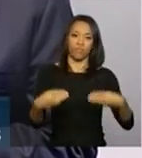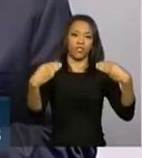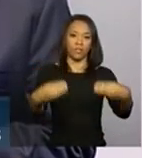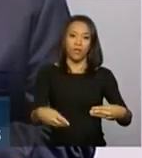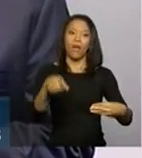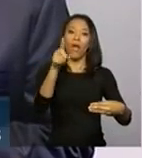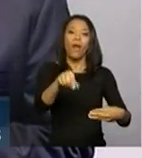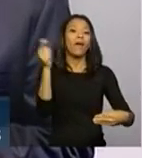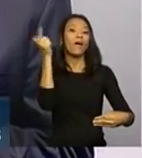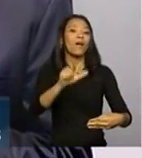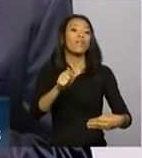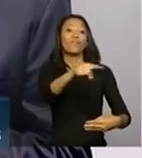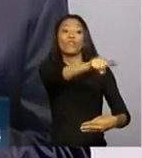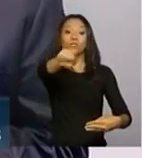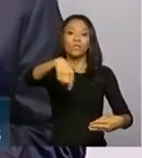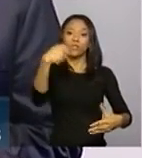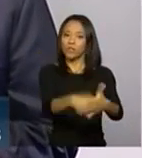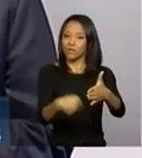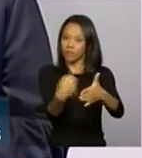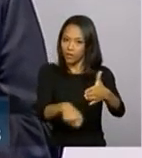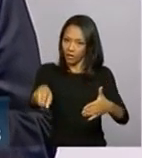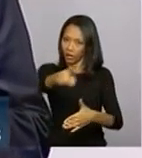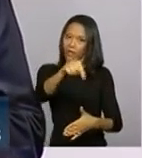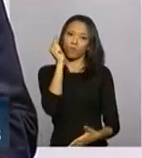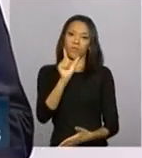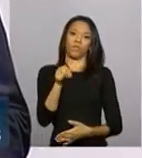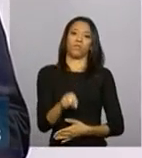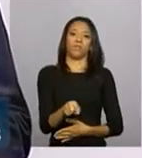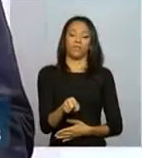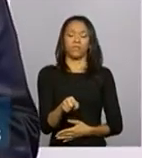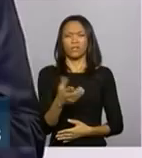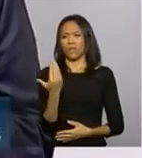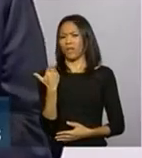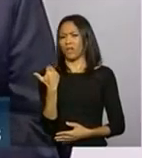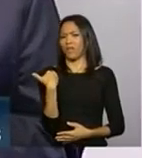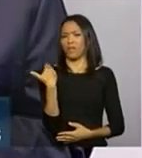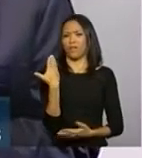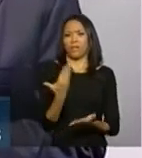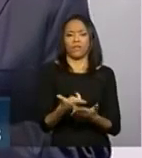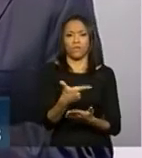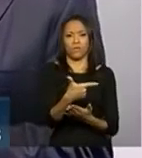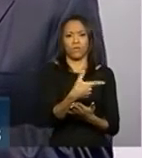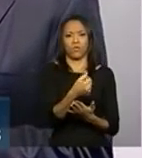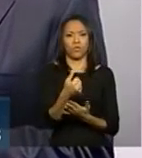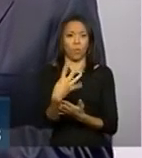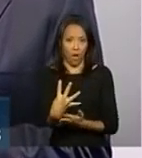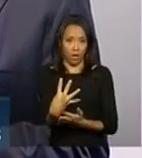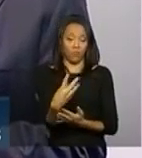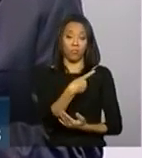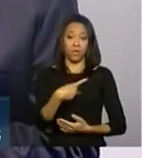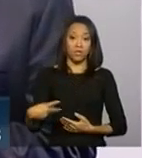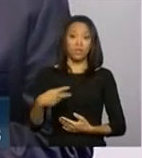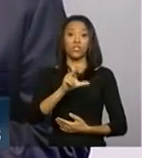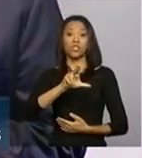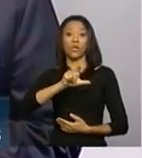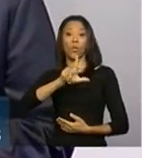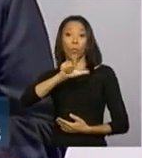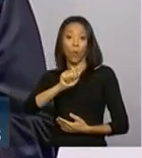trabalhadores brasileiros, integrantes desses movimentos, desde o ano 2004, quando o presidente Lula criou esse